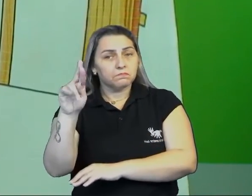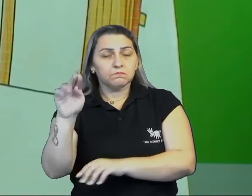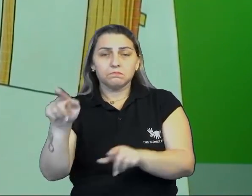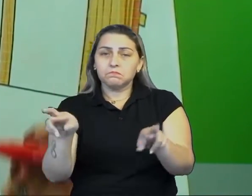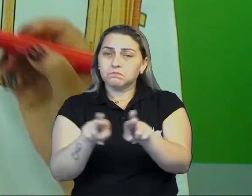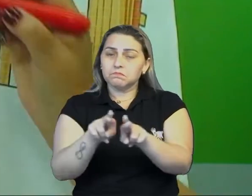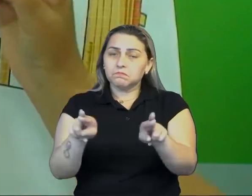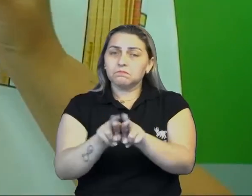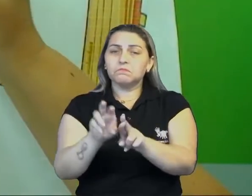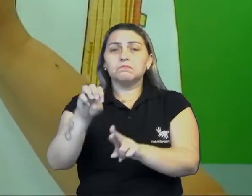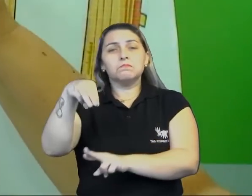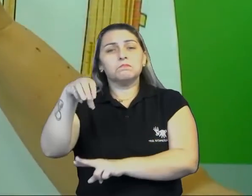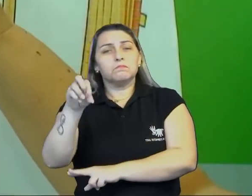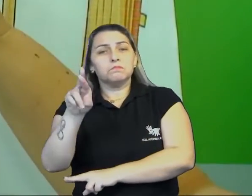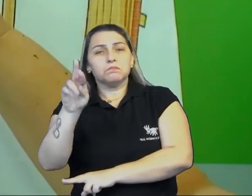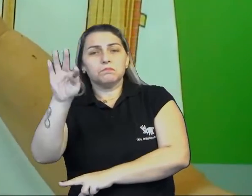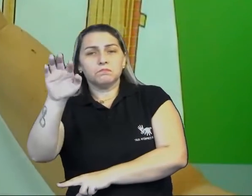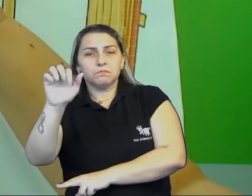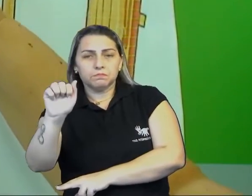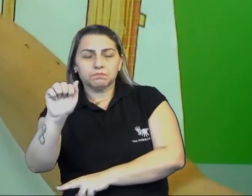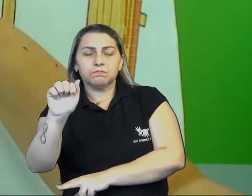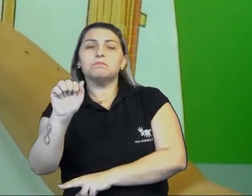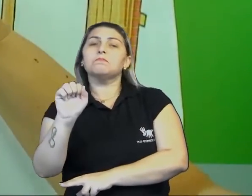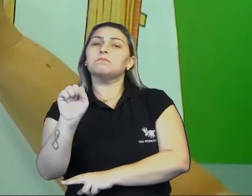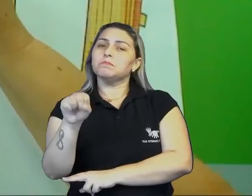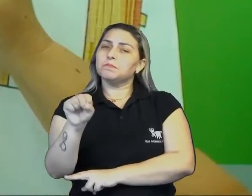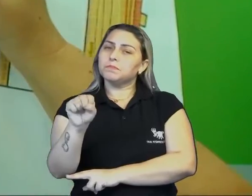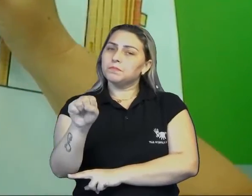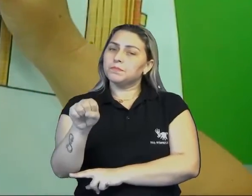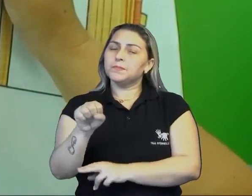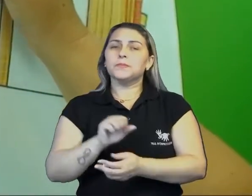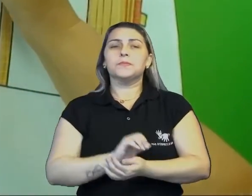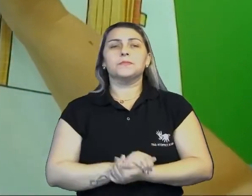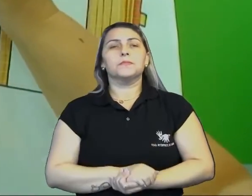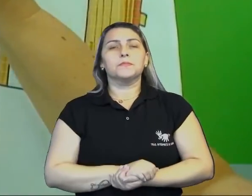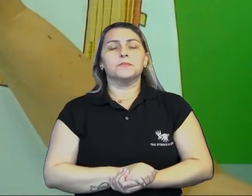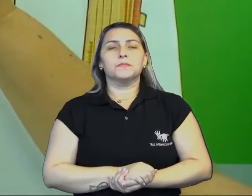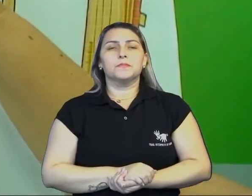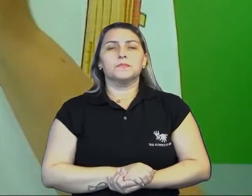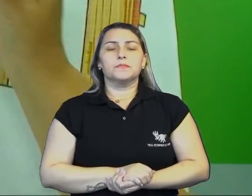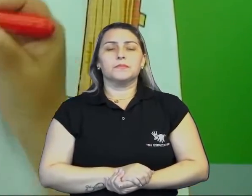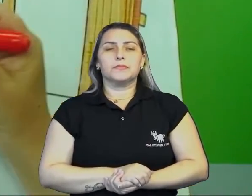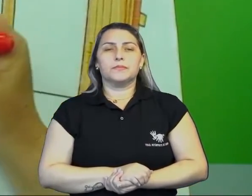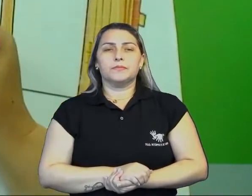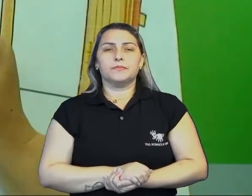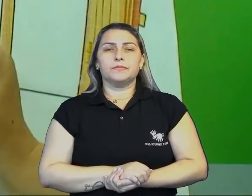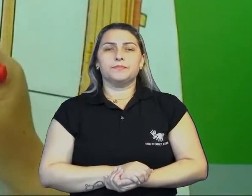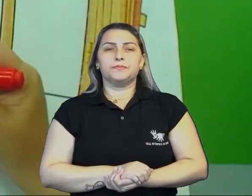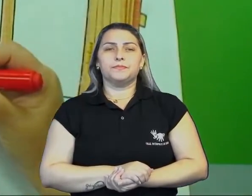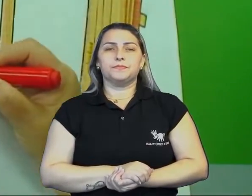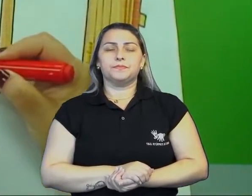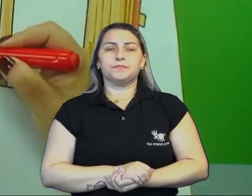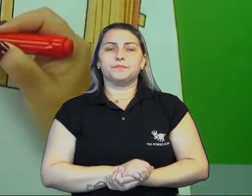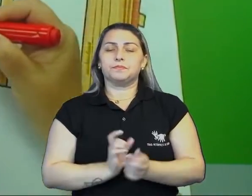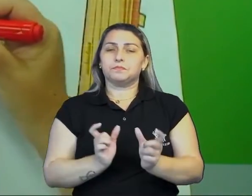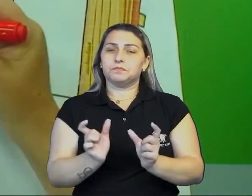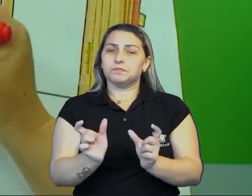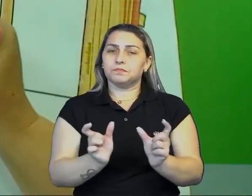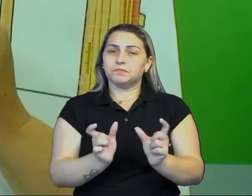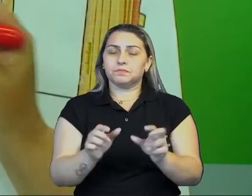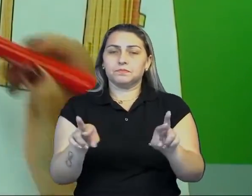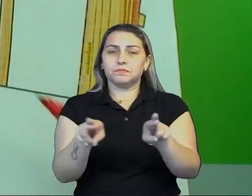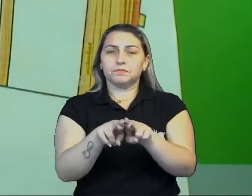com... morta rima com porta, professor. Olha só, palavras